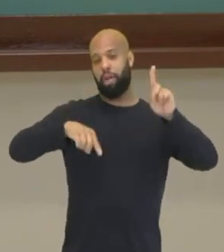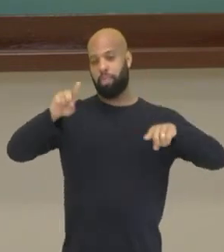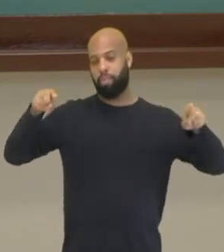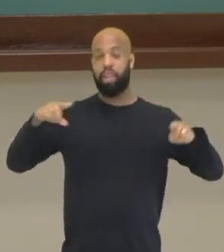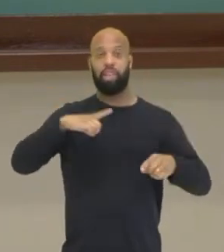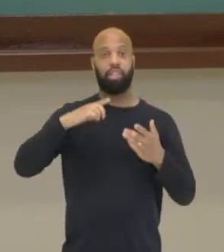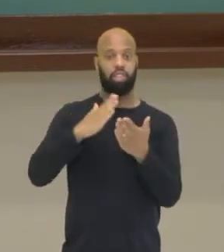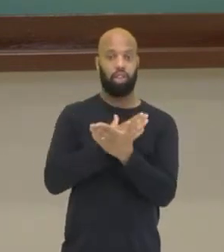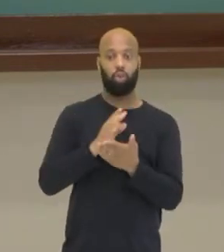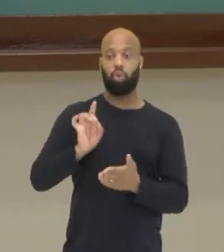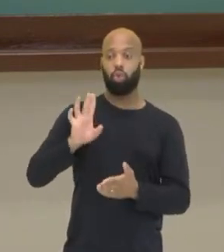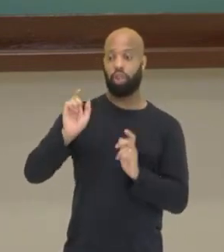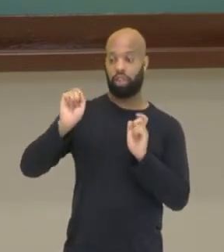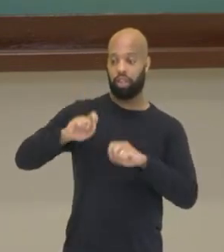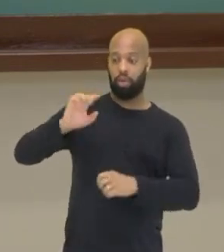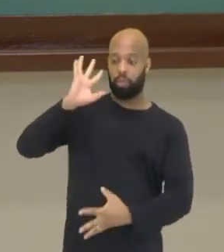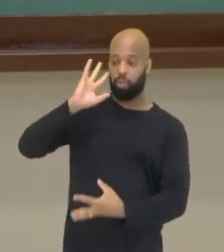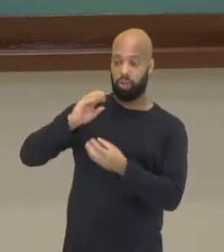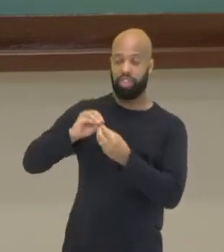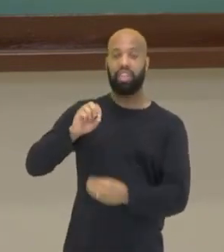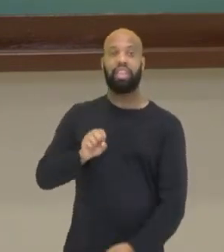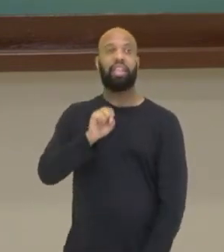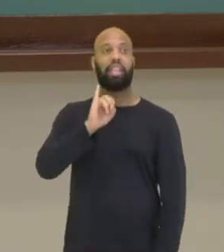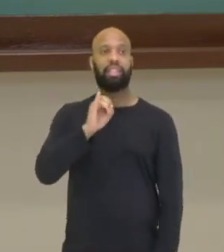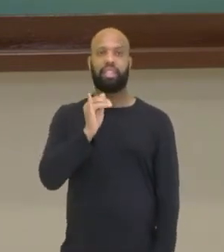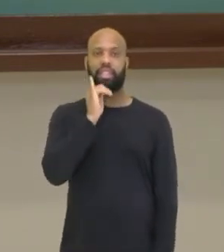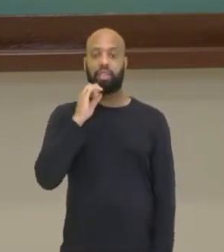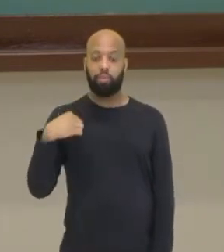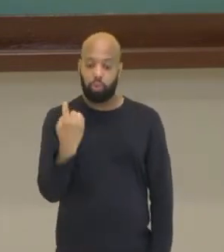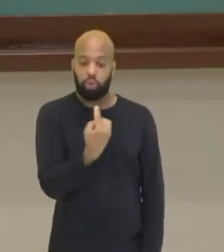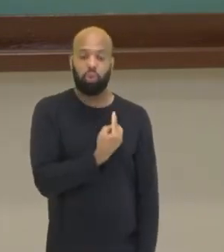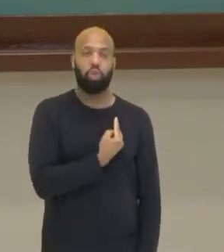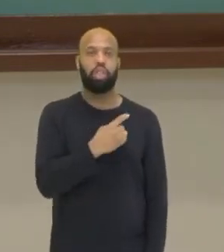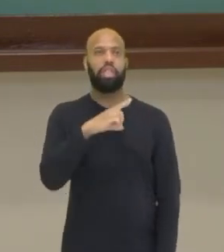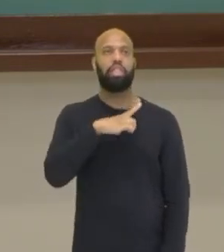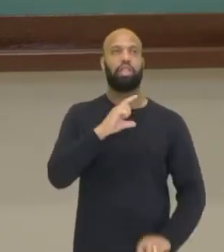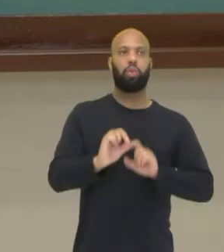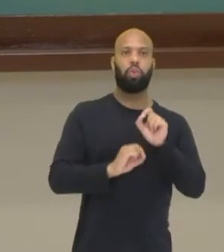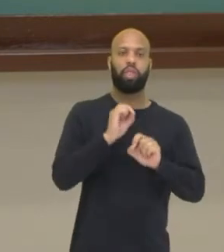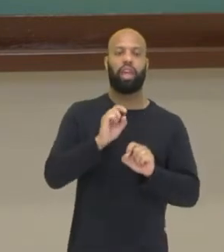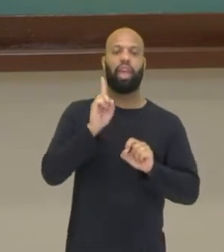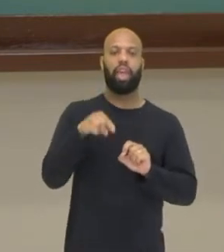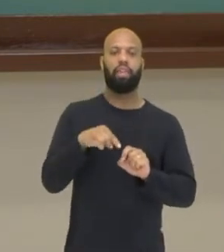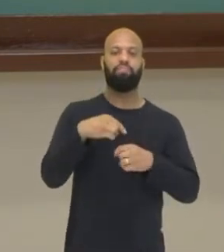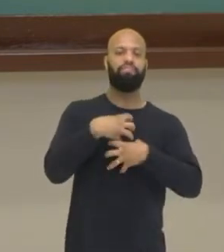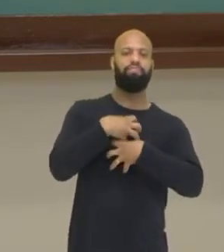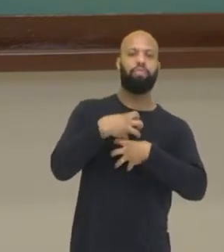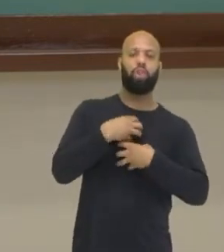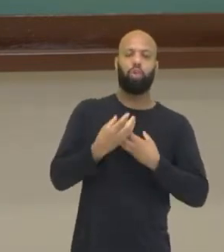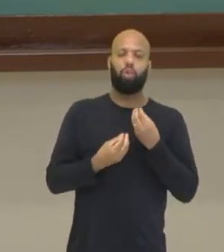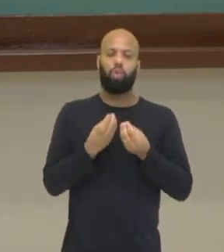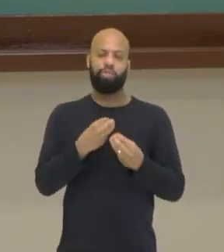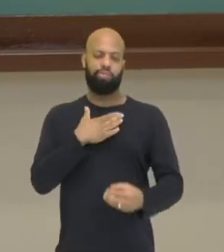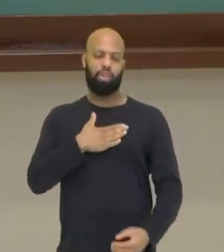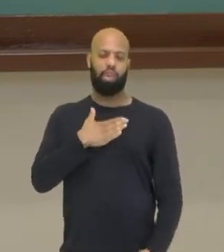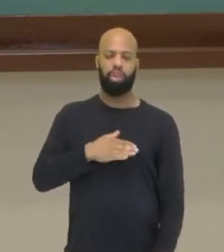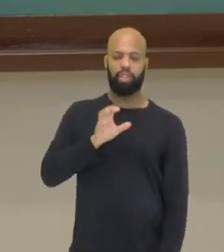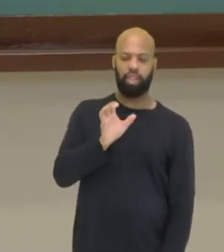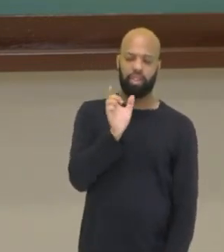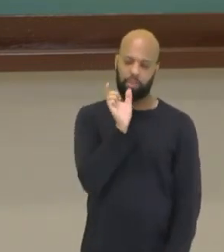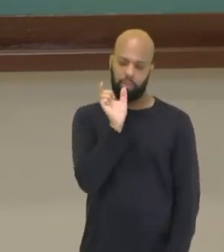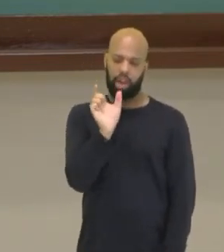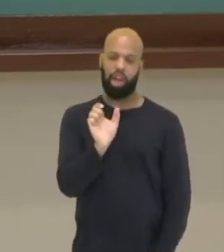podem ser compreendidas quando nós temos, né, uma certa familiaridade com aquelas palavras.